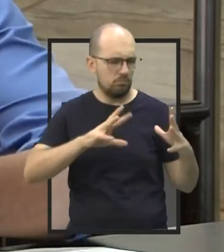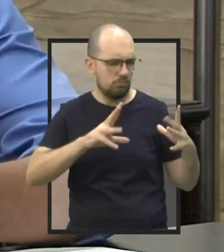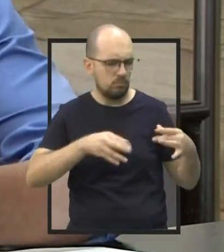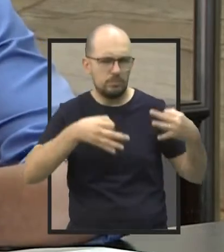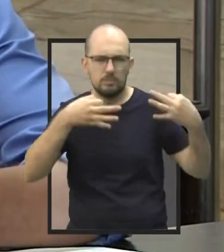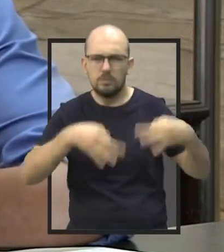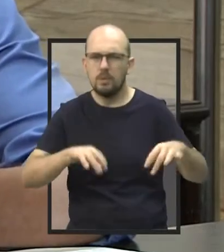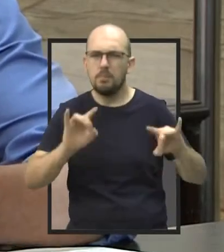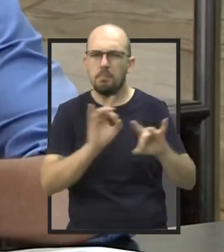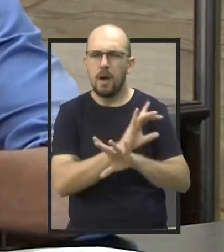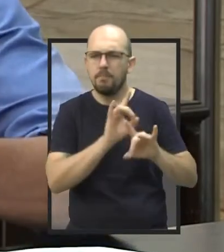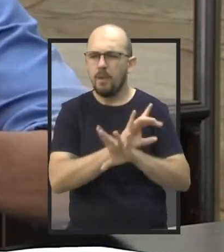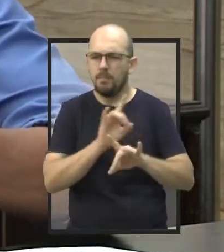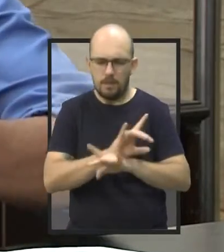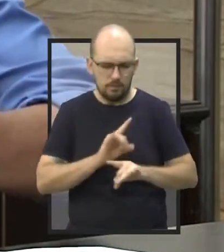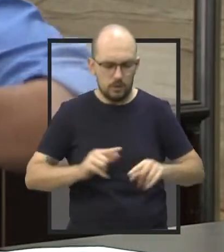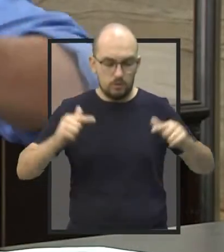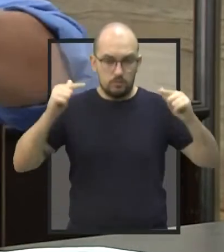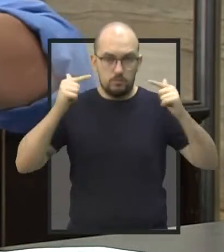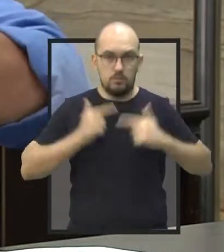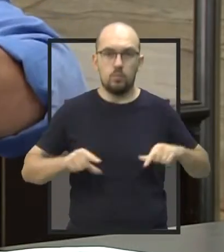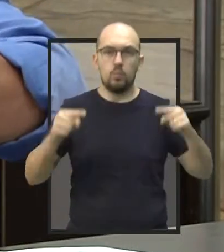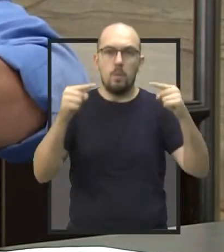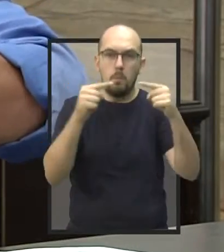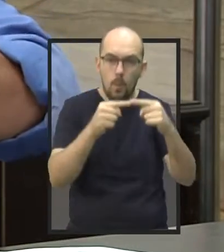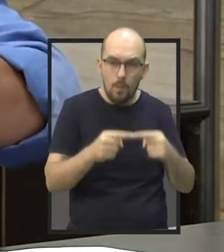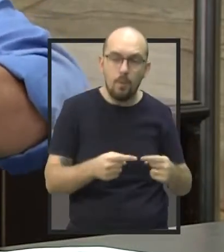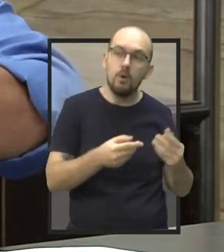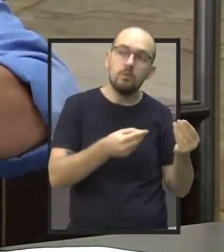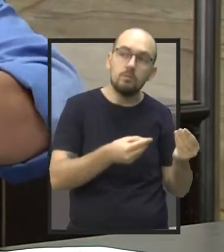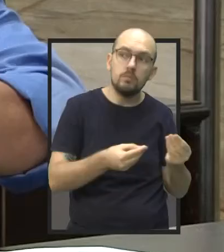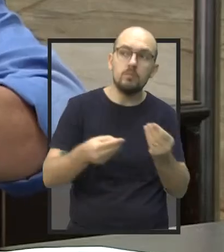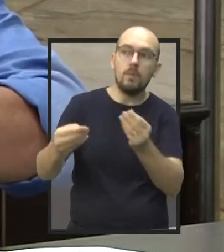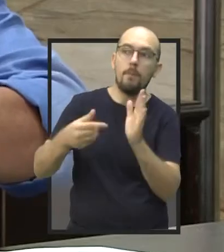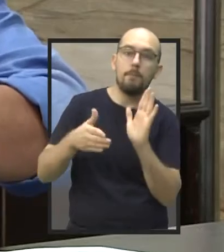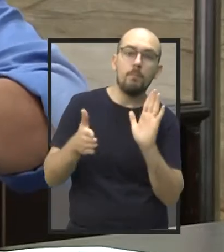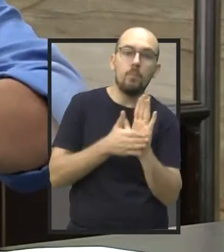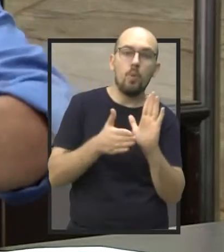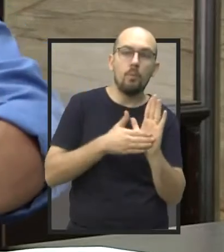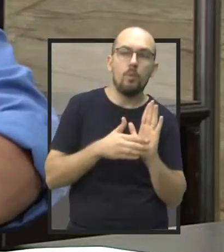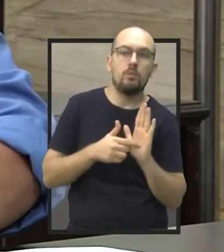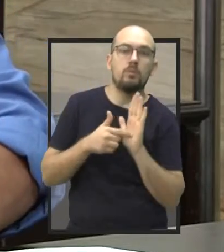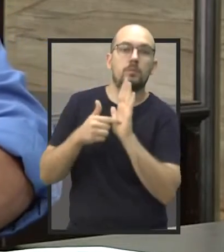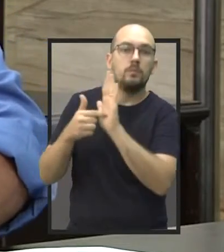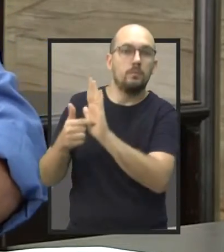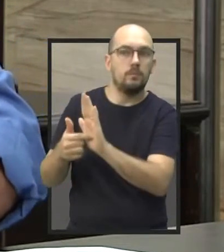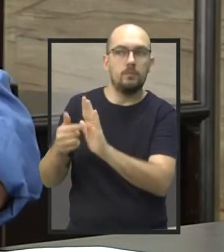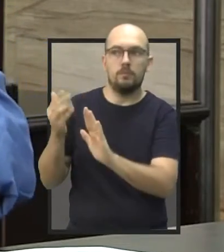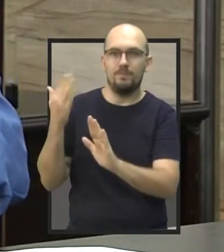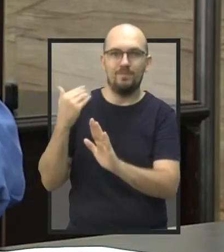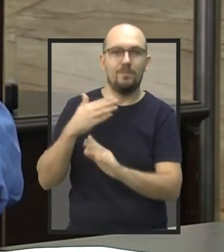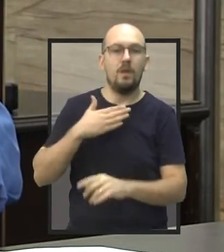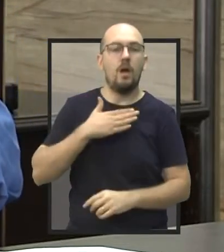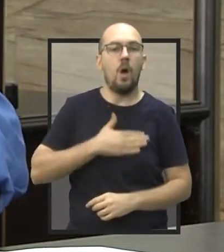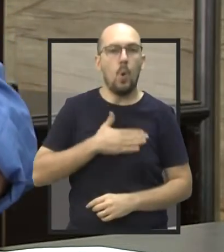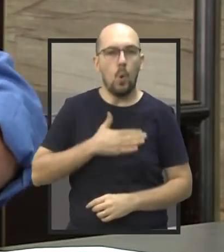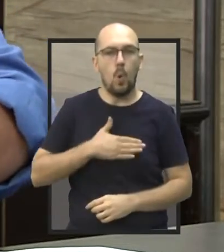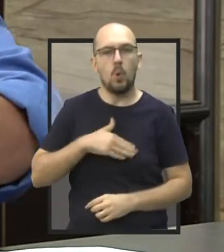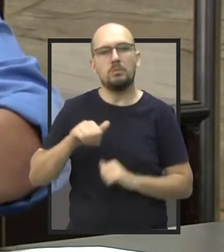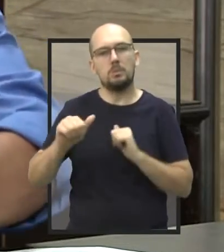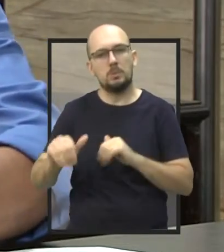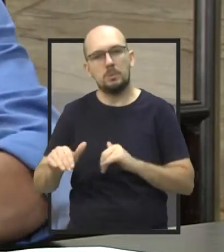propor ao município essa prestação de contas. Não foi possível de agosto a dezembro